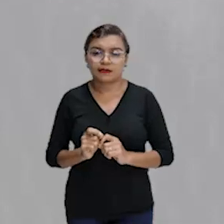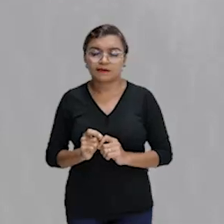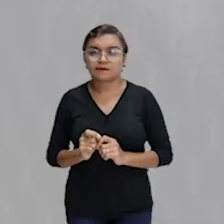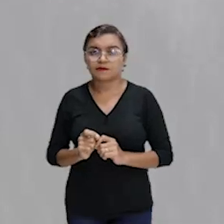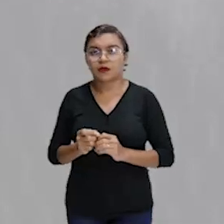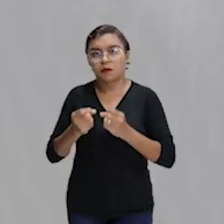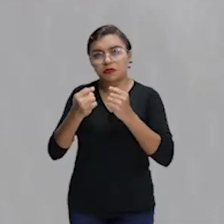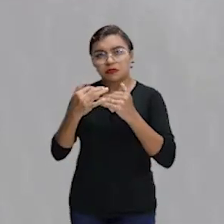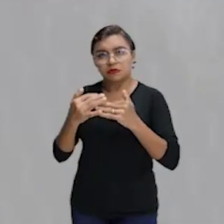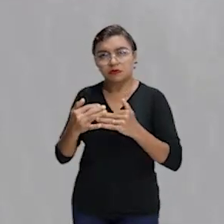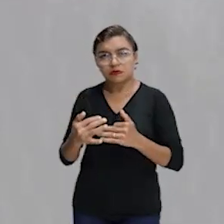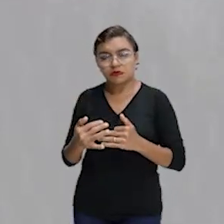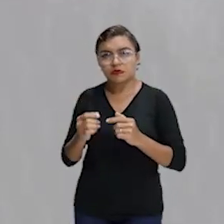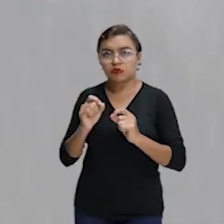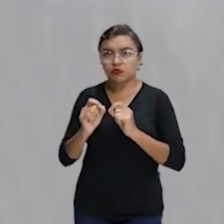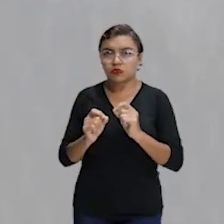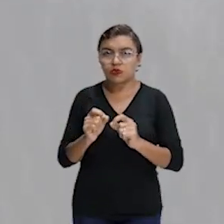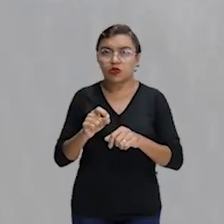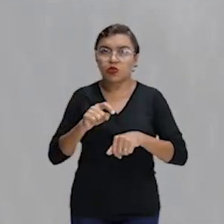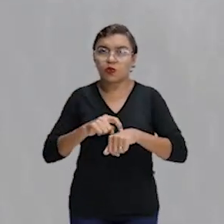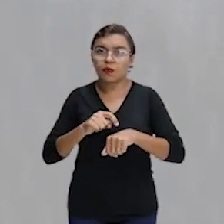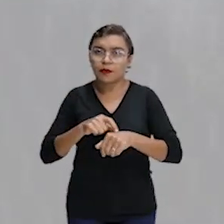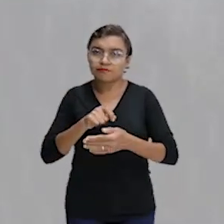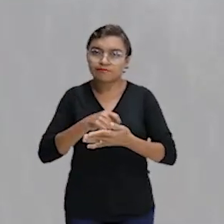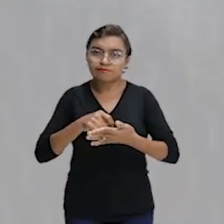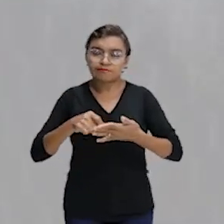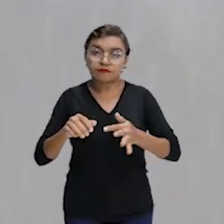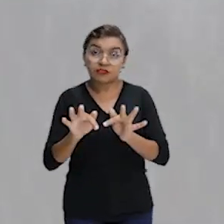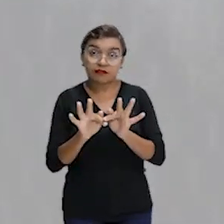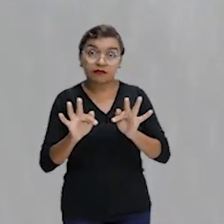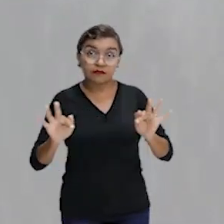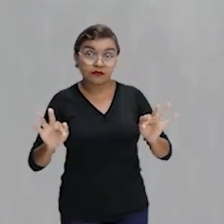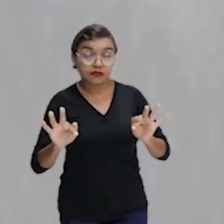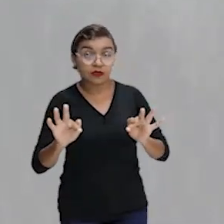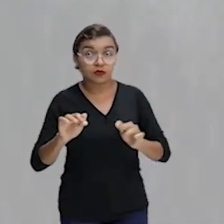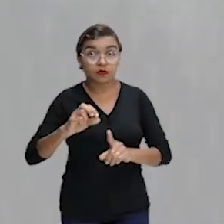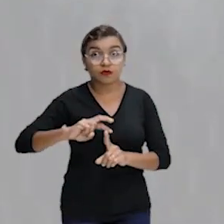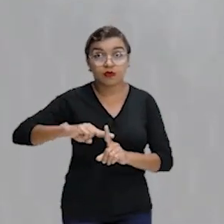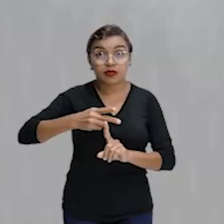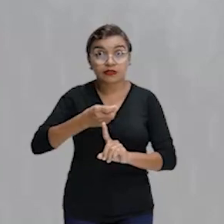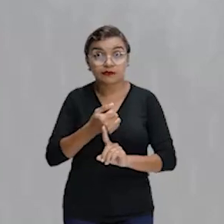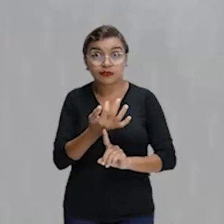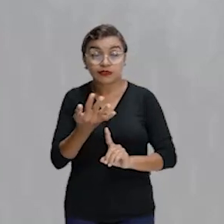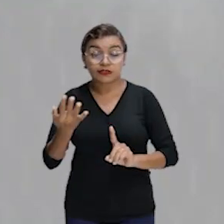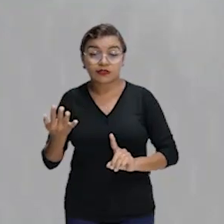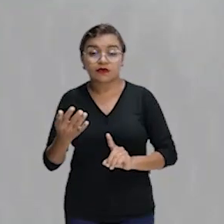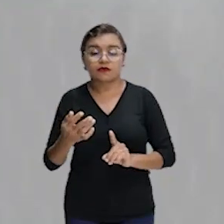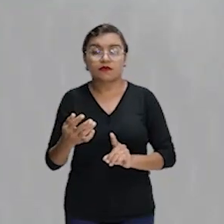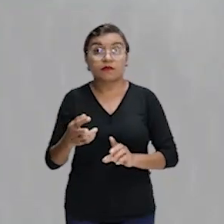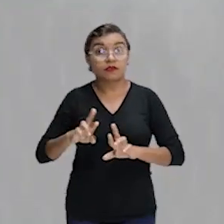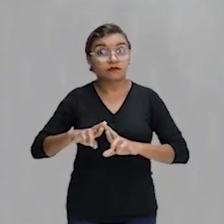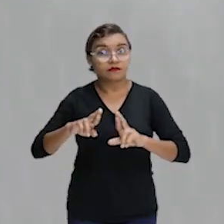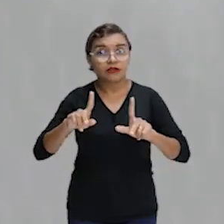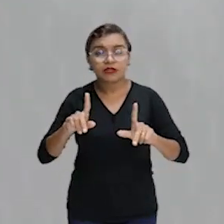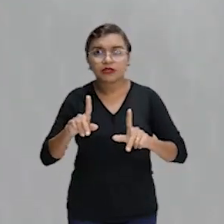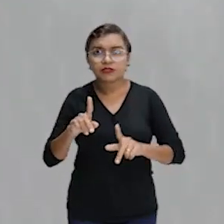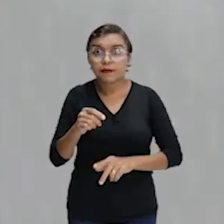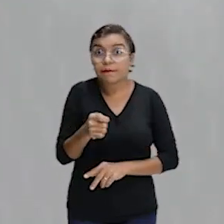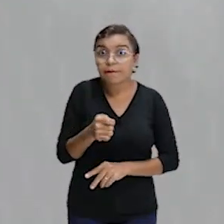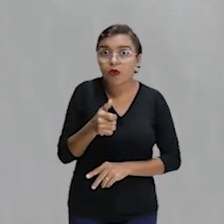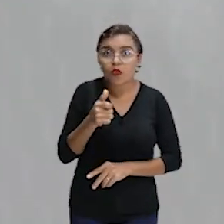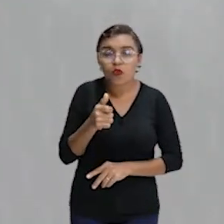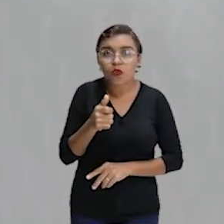vamos dizer assim, na escrita da função exponencial. Perceba que, ó, a diferença é bem sutil aqui da